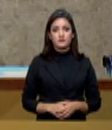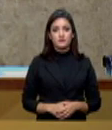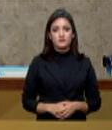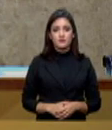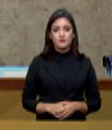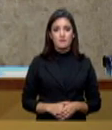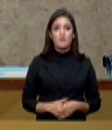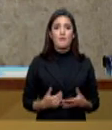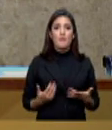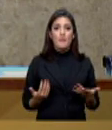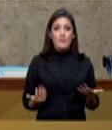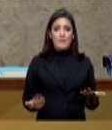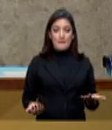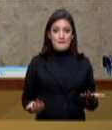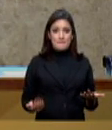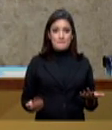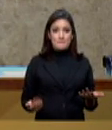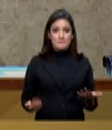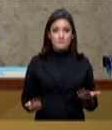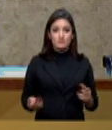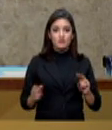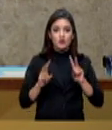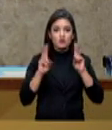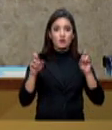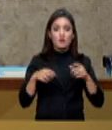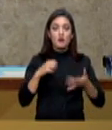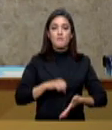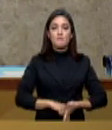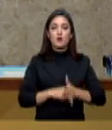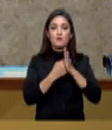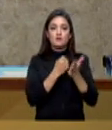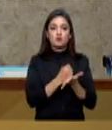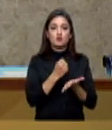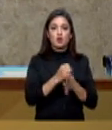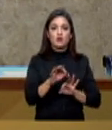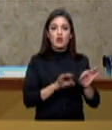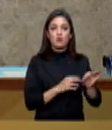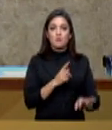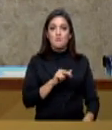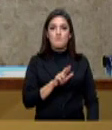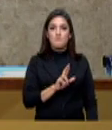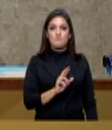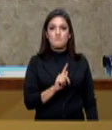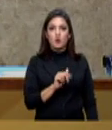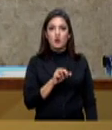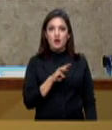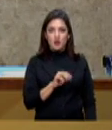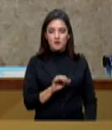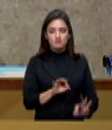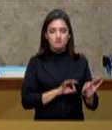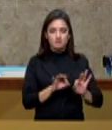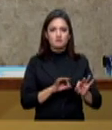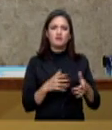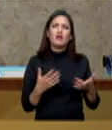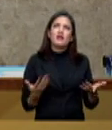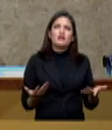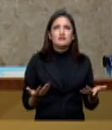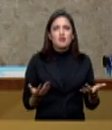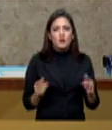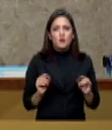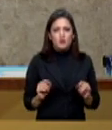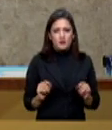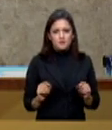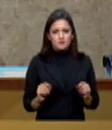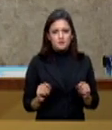divergência com relação a ligação legal contrato de programa então eu basicamente para iniciar